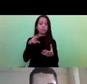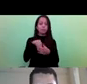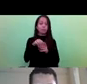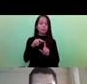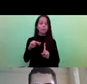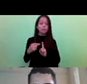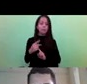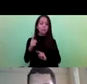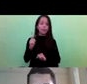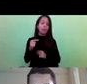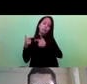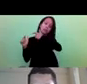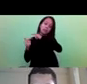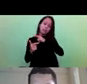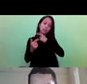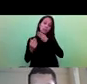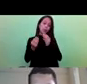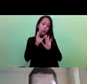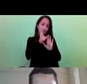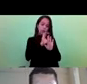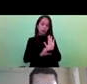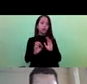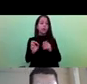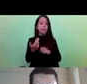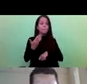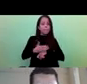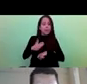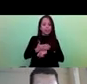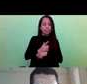tradicional de currículo ou de prática curricular.